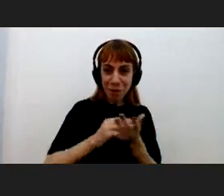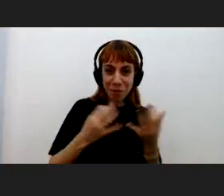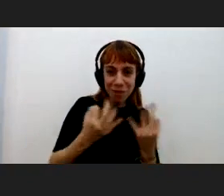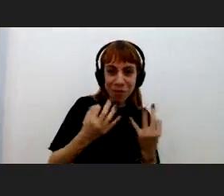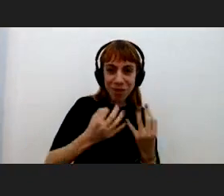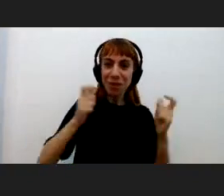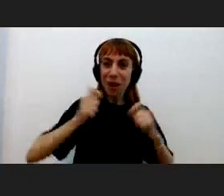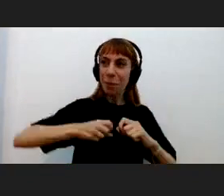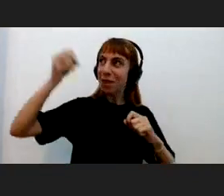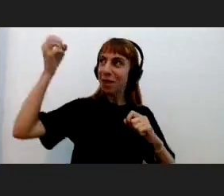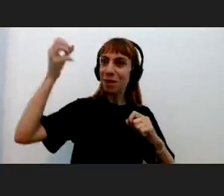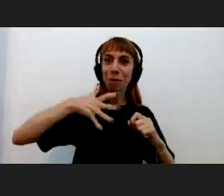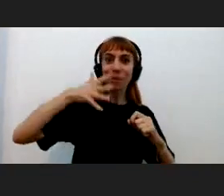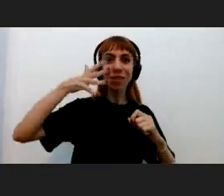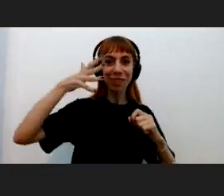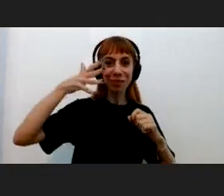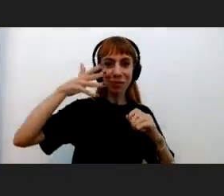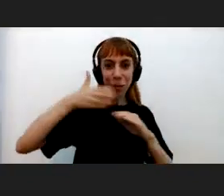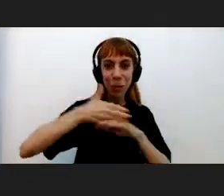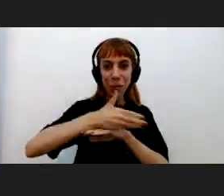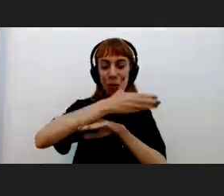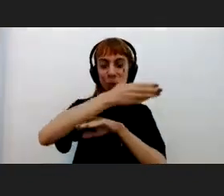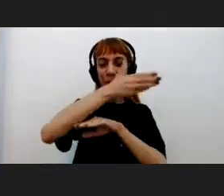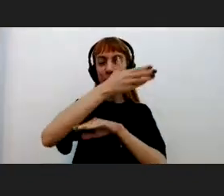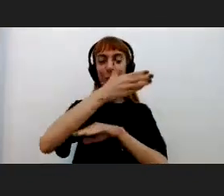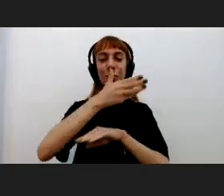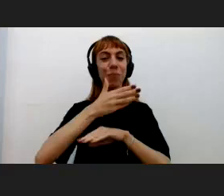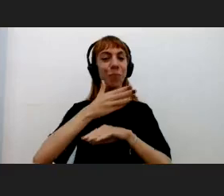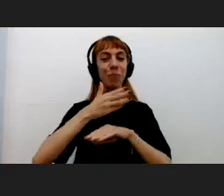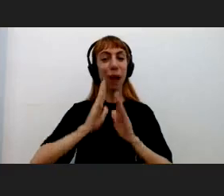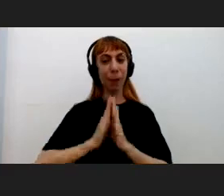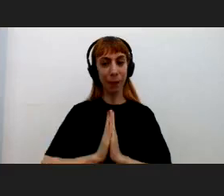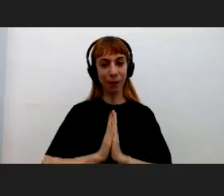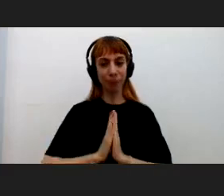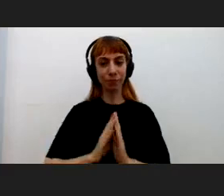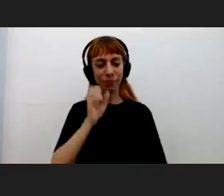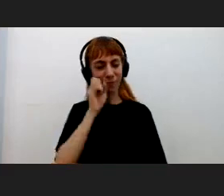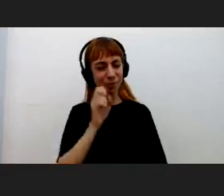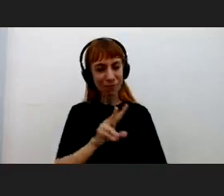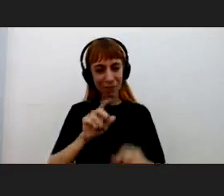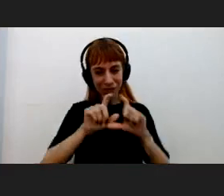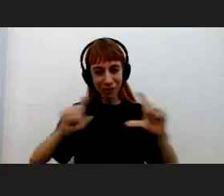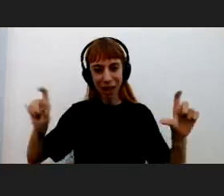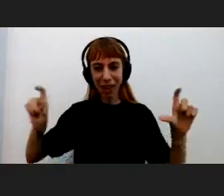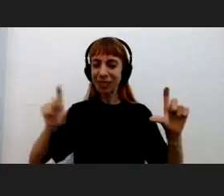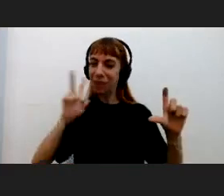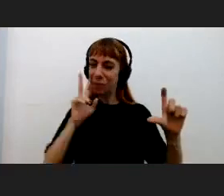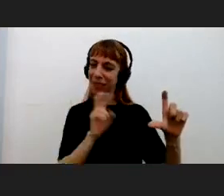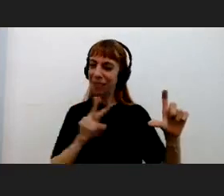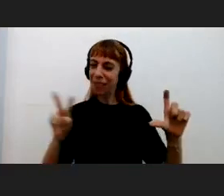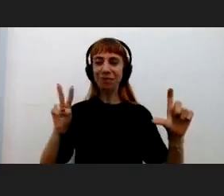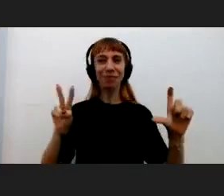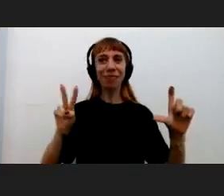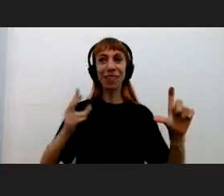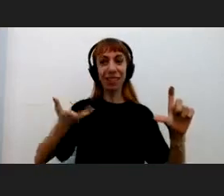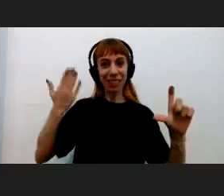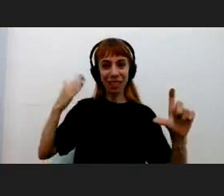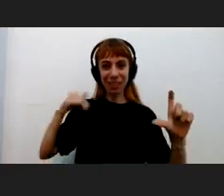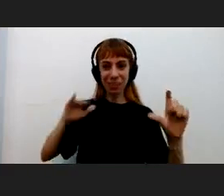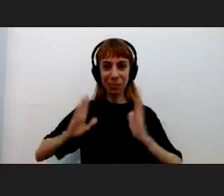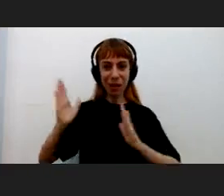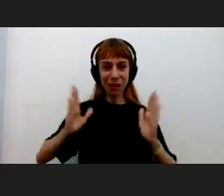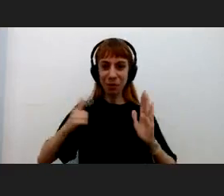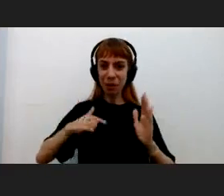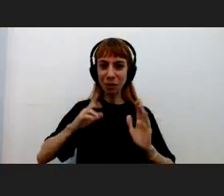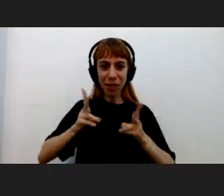assim, porque foi logo numa época em que eu tava me cobrando tanto para ser perfeito em tanta coisa, e logo de cara,